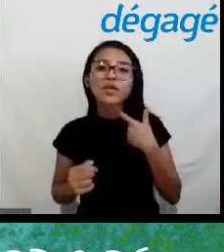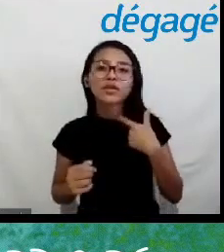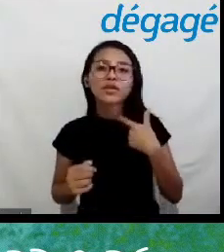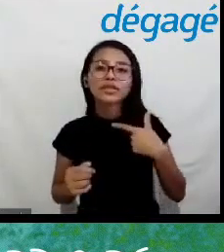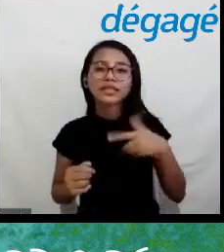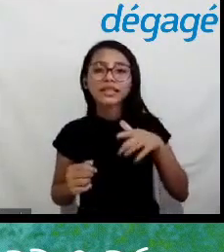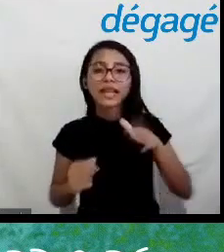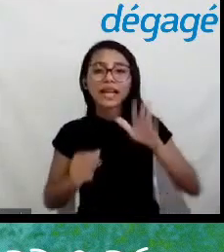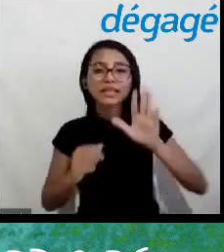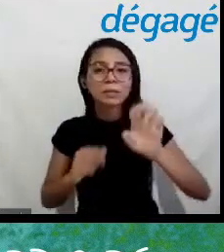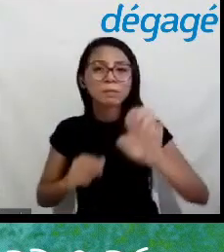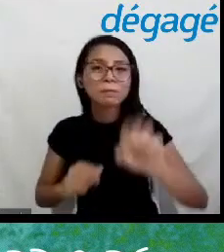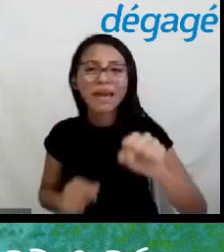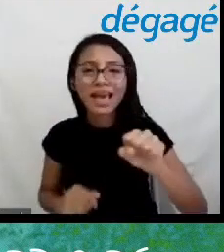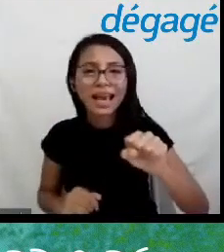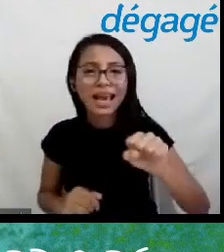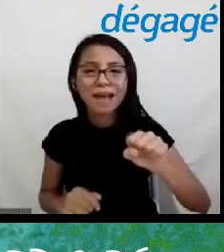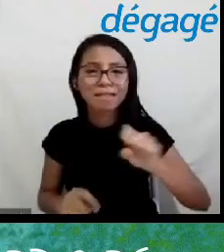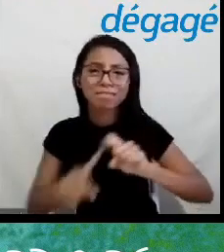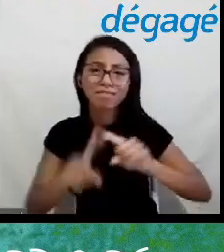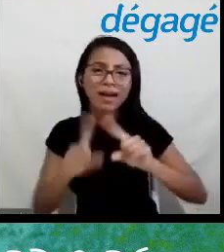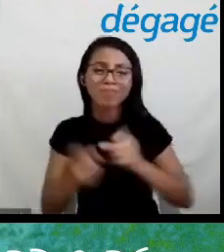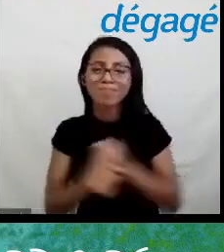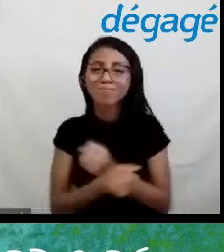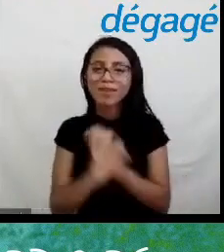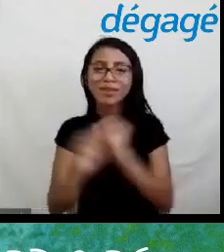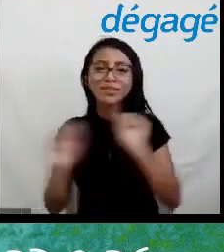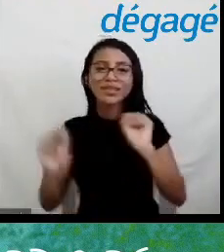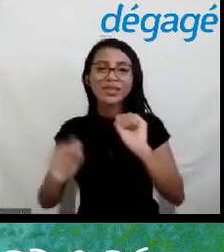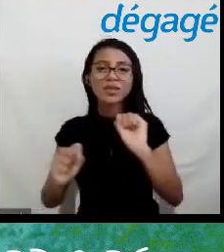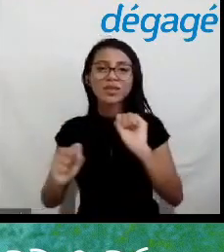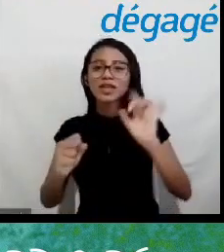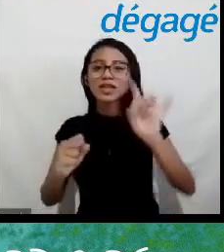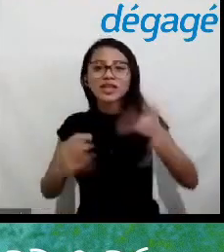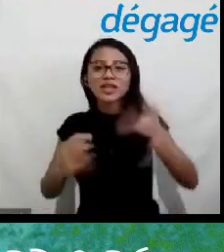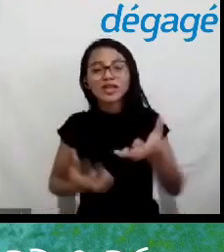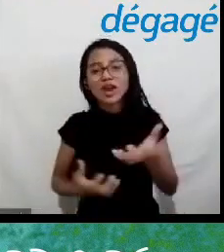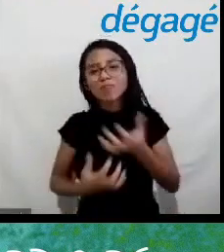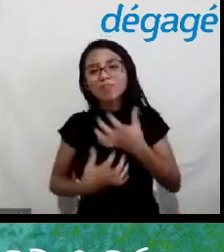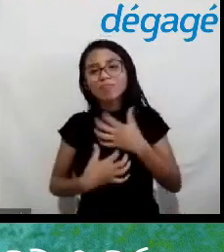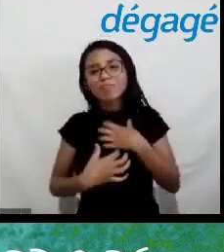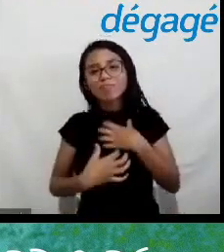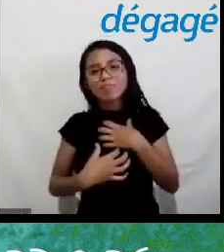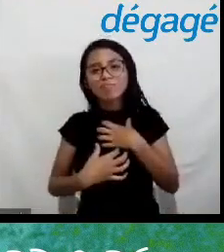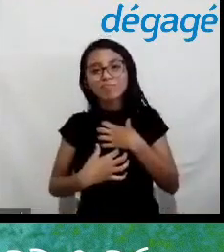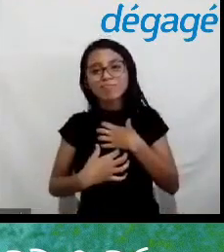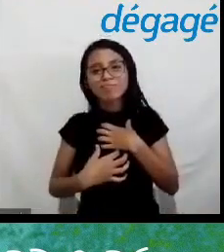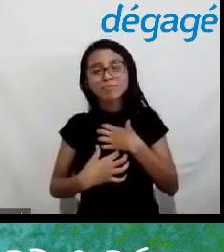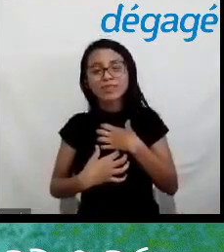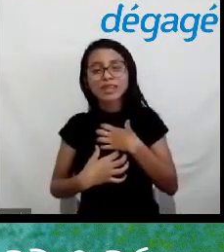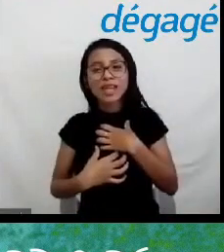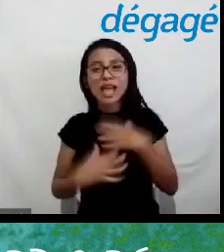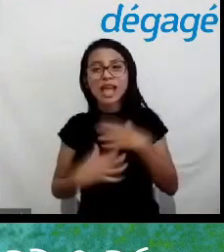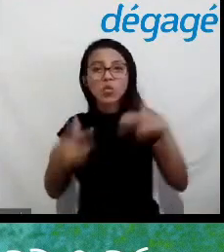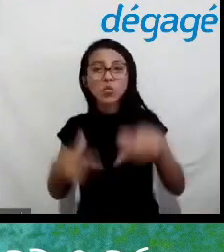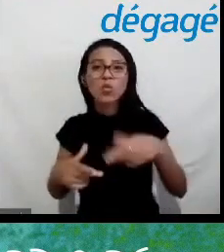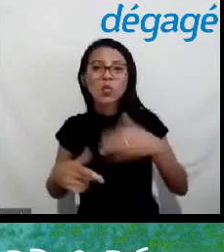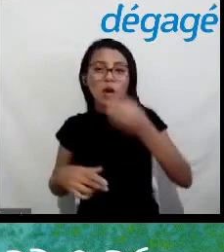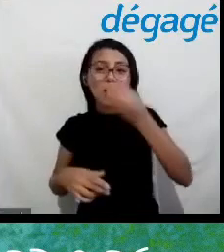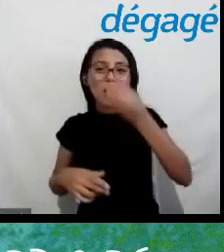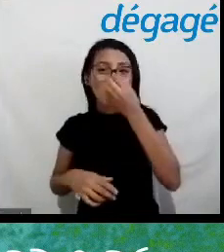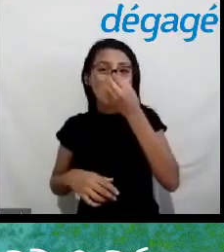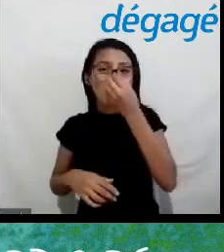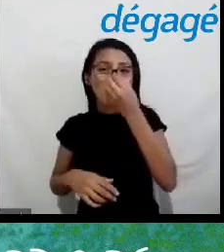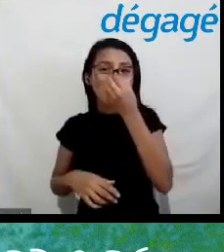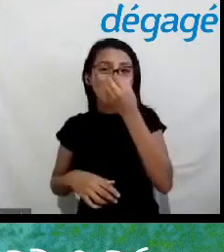coisa diferente da coisa do palhaço, né? Como foi falado ontem, assim, sem querer ser o palhaço, e nem o terapeuta e nem o nada. Eu só tenho